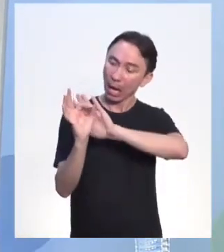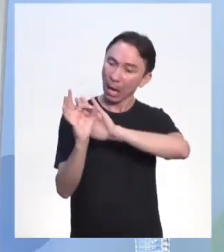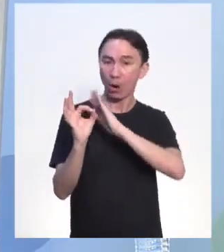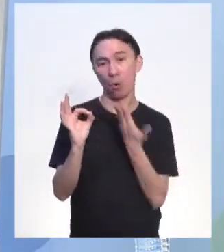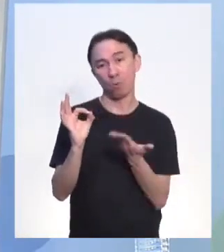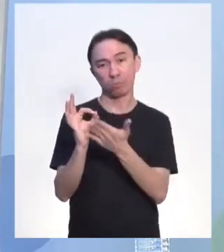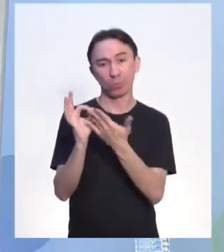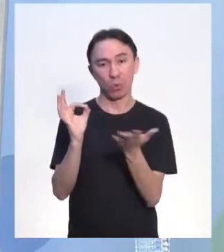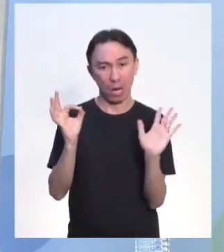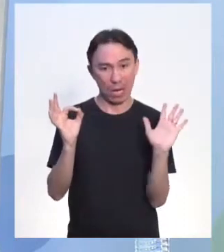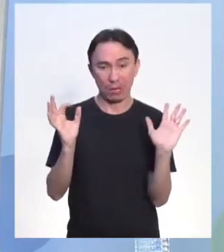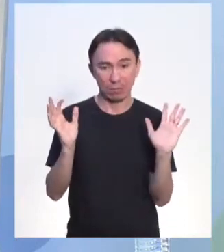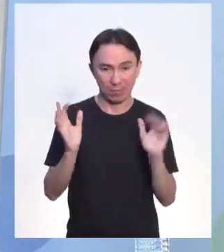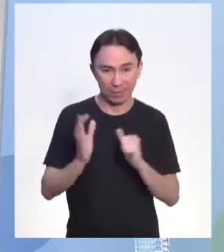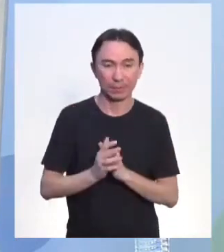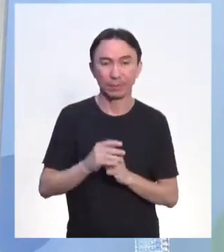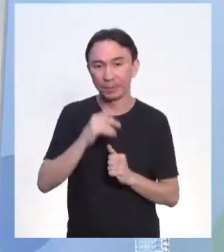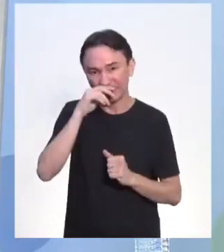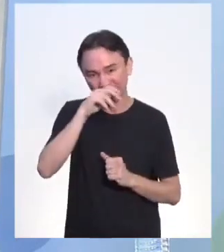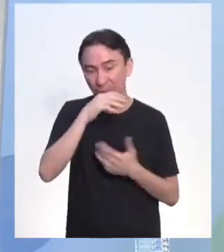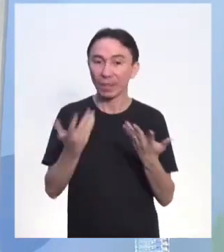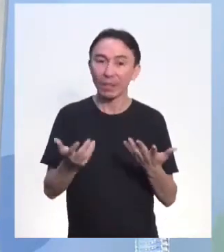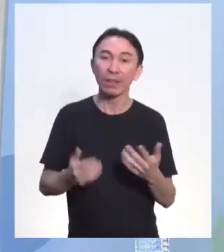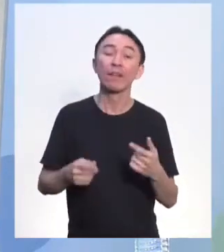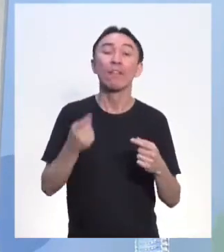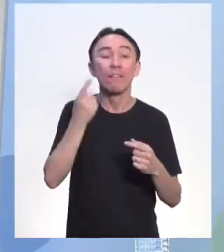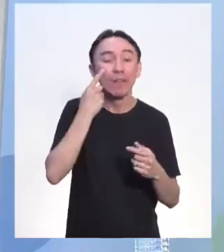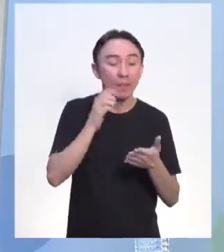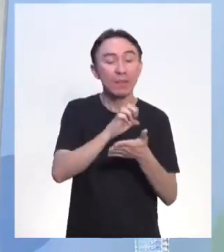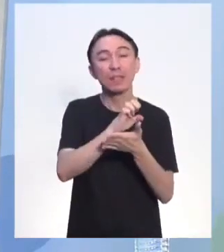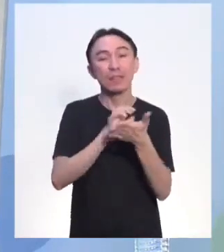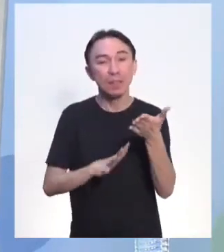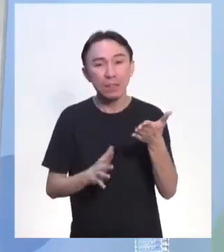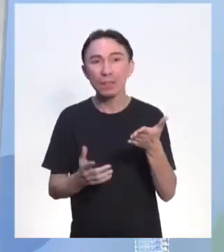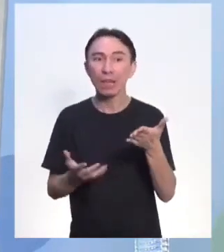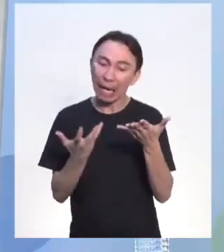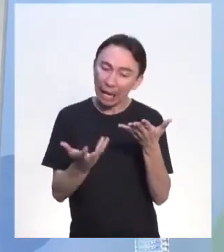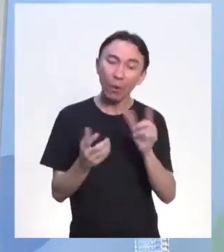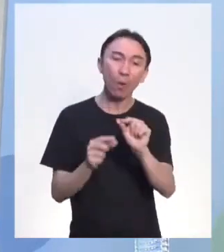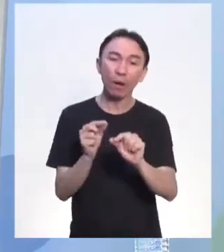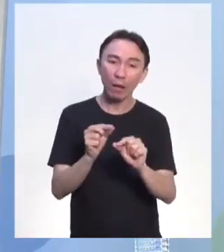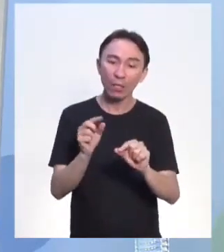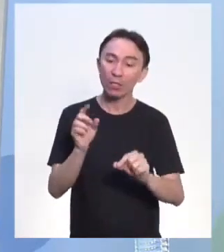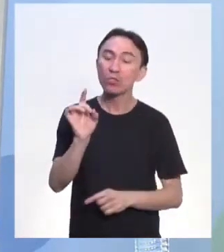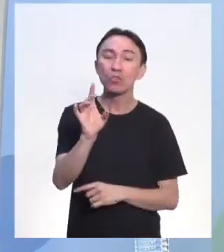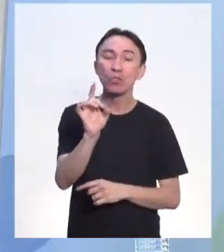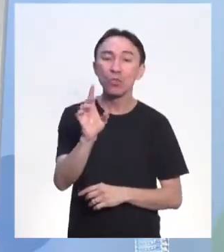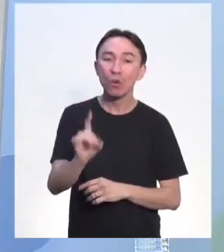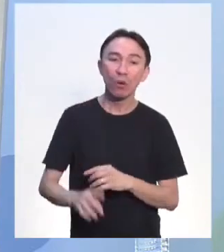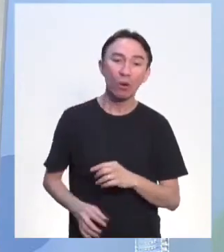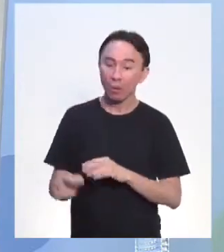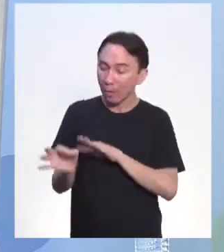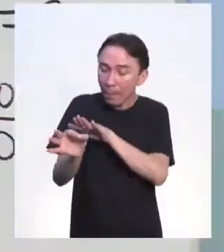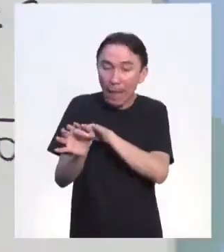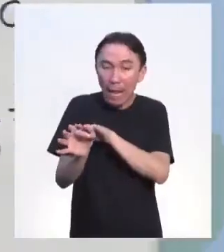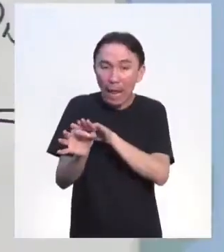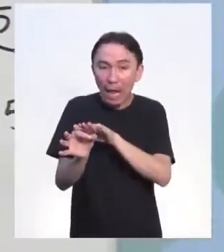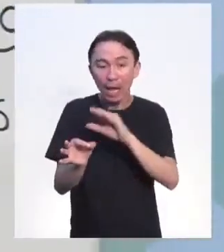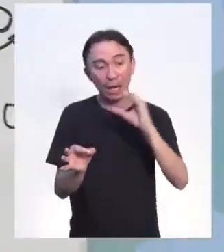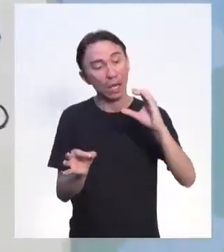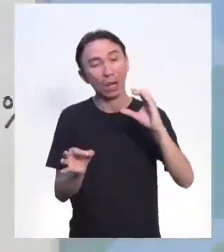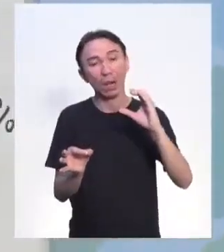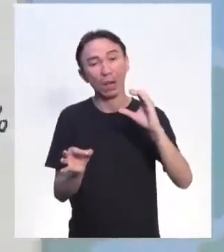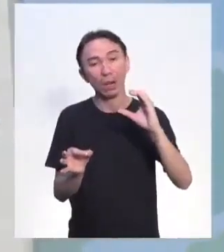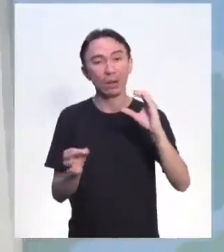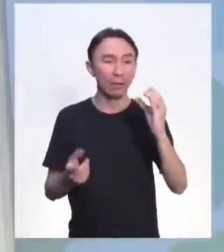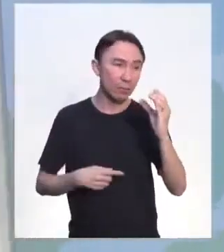2. O que eu estou querendo ver no exercício? Sair cara. Então, cara, a gente tem uma opção só. Então, uma de duas. Então, a probabilidade é uma